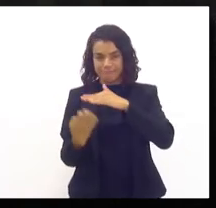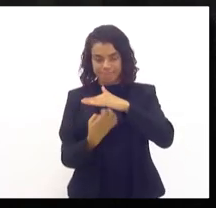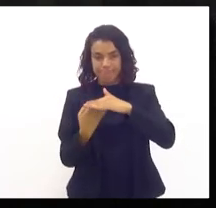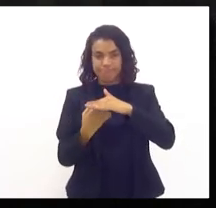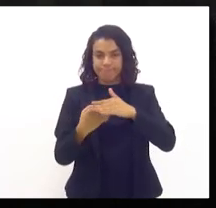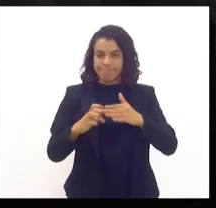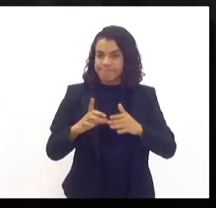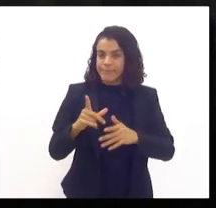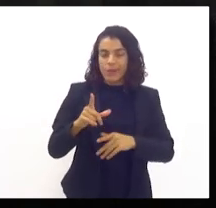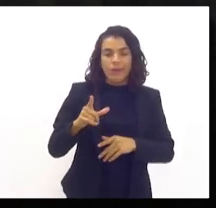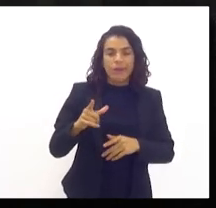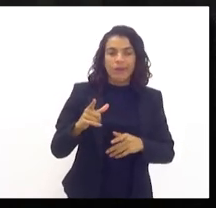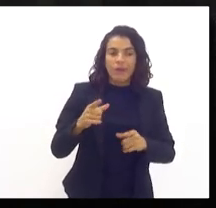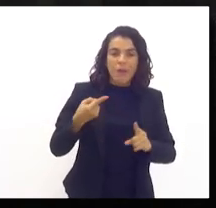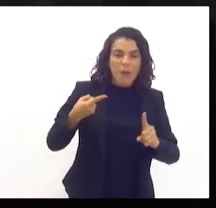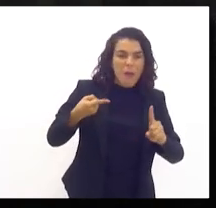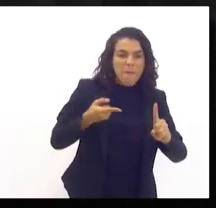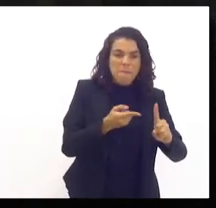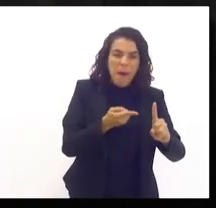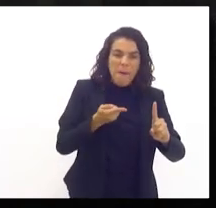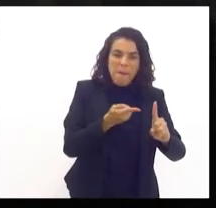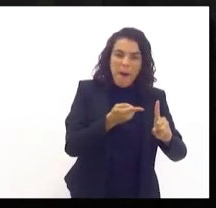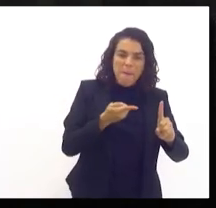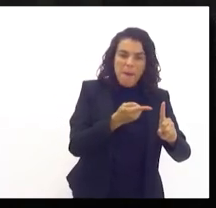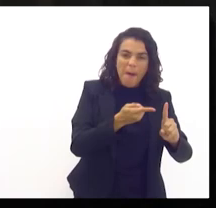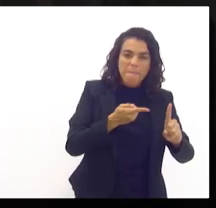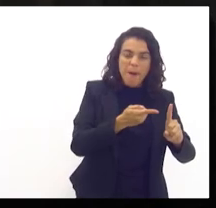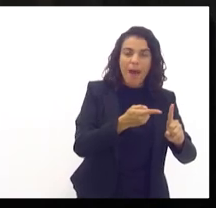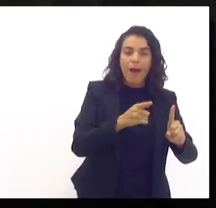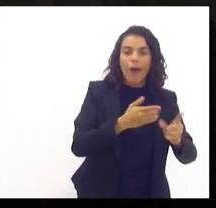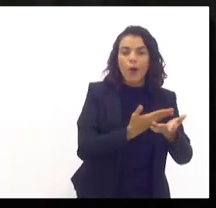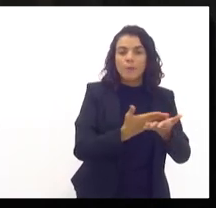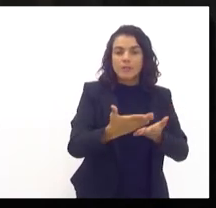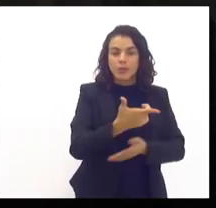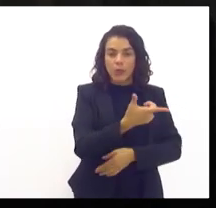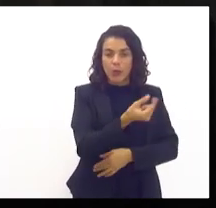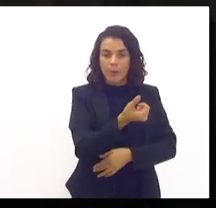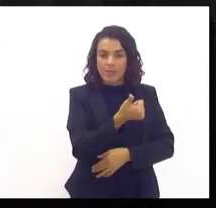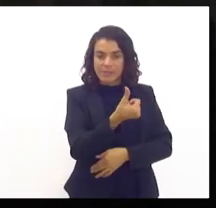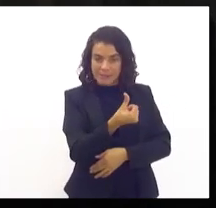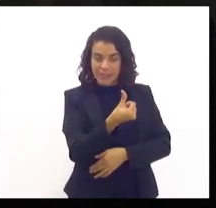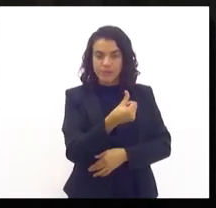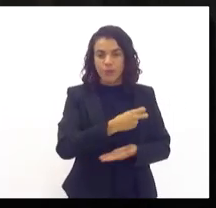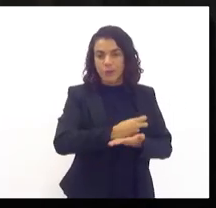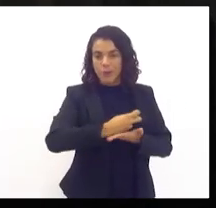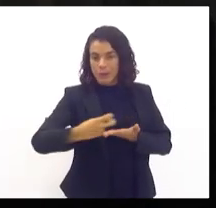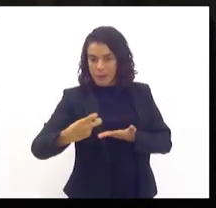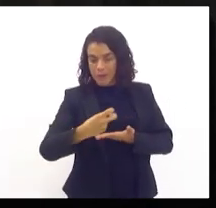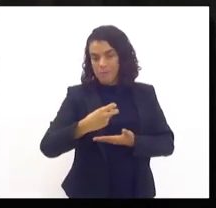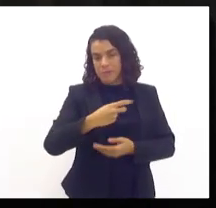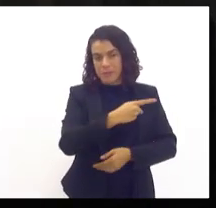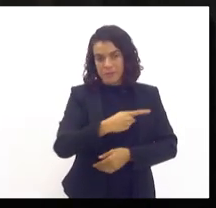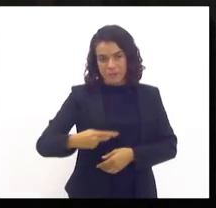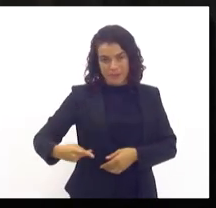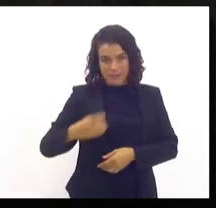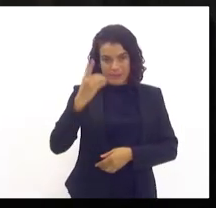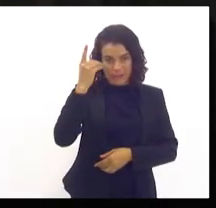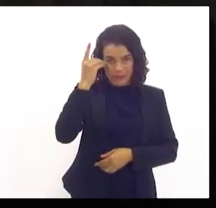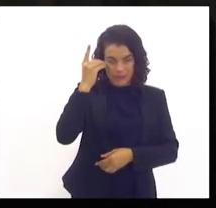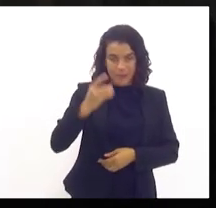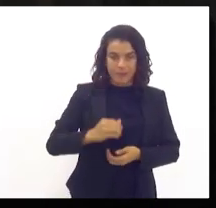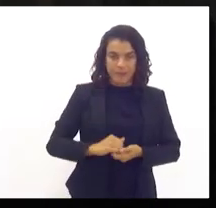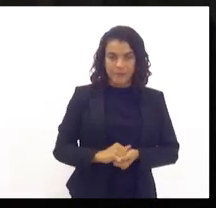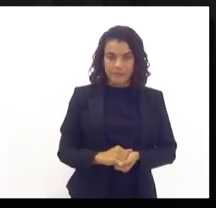fez uma série de ações desde 2016 com impeachment falacioso da presidenta